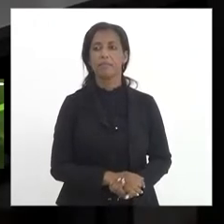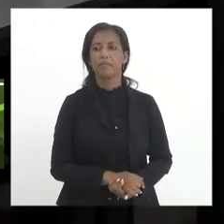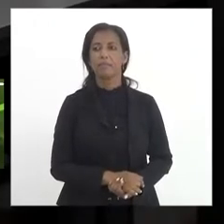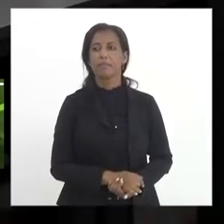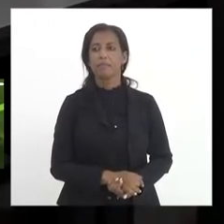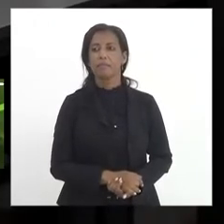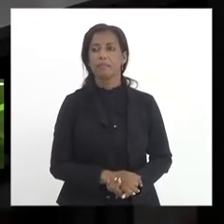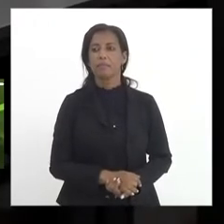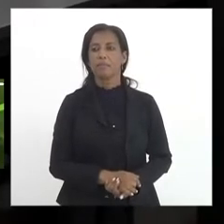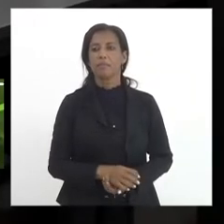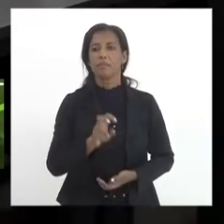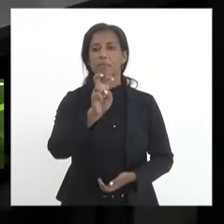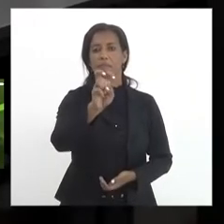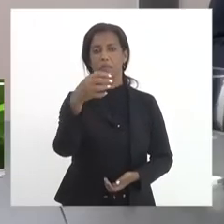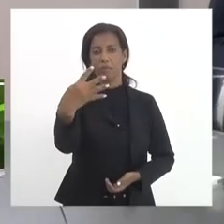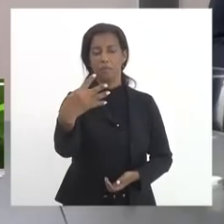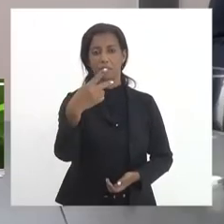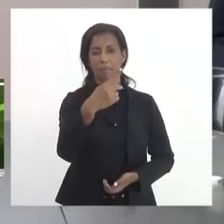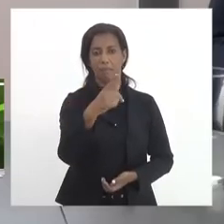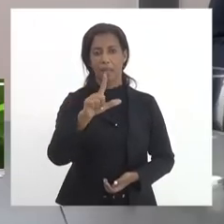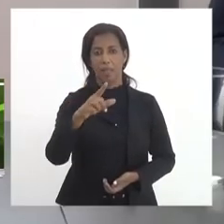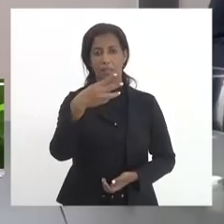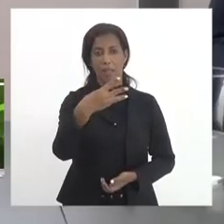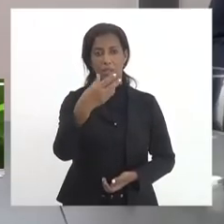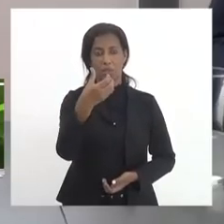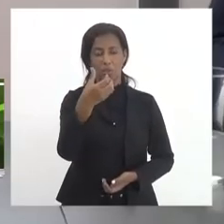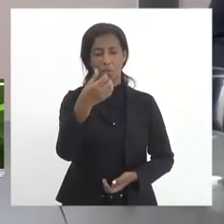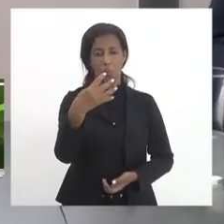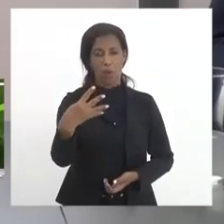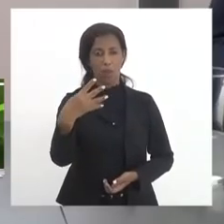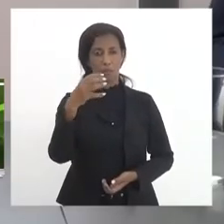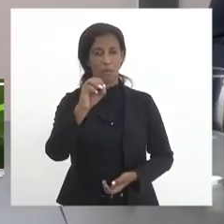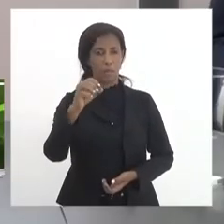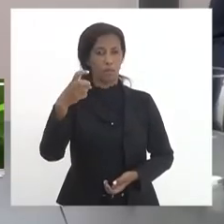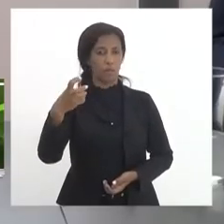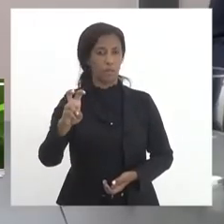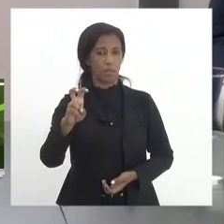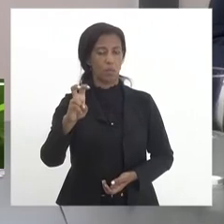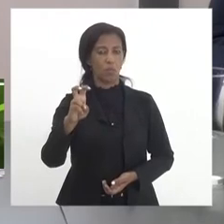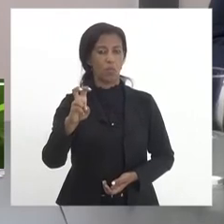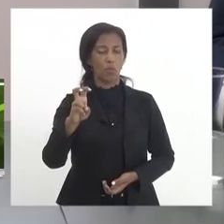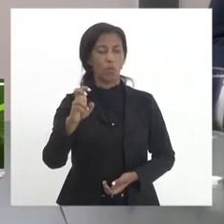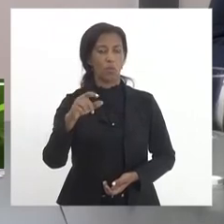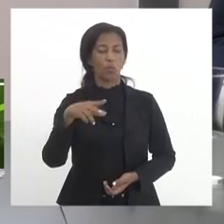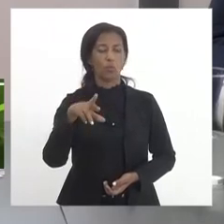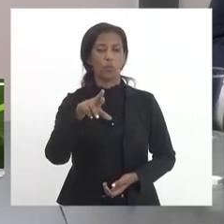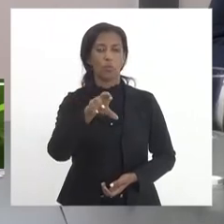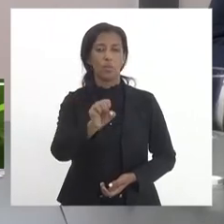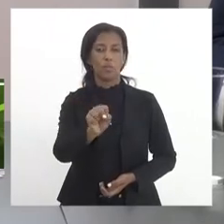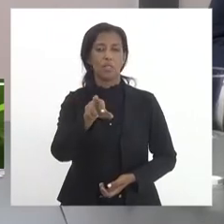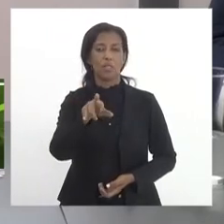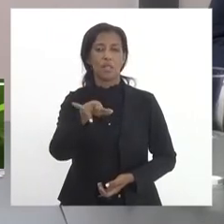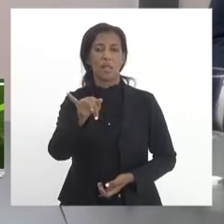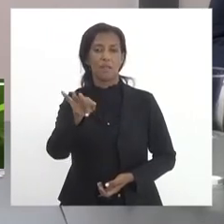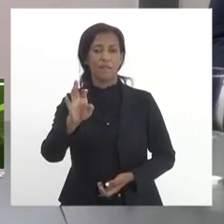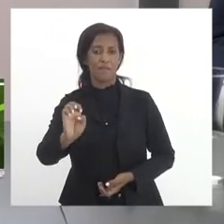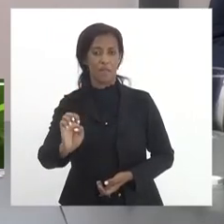autor. 54. Projeto de lei 3405/2020, autoria do deputado Flávio Serafini, parecer pela